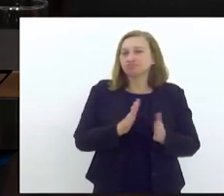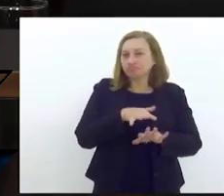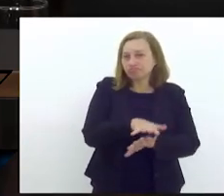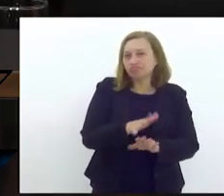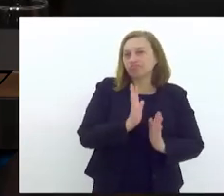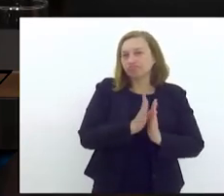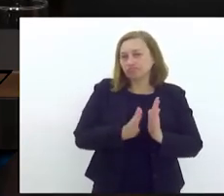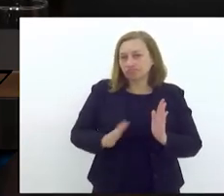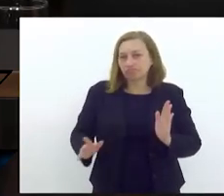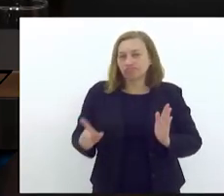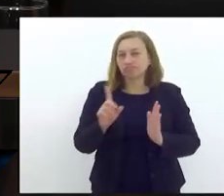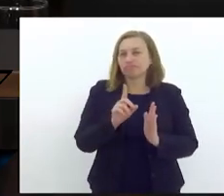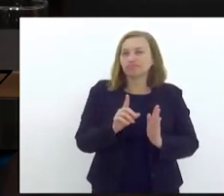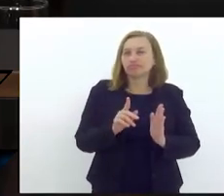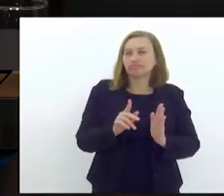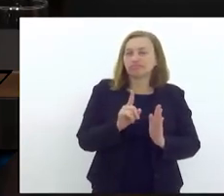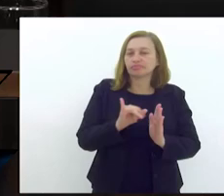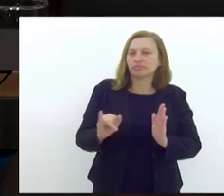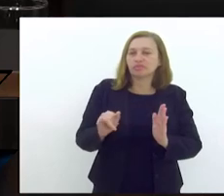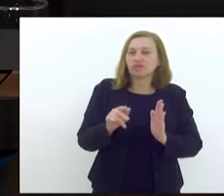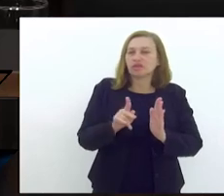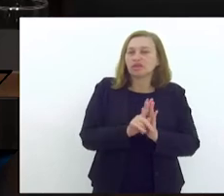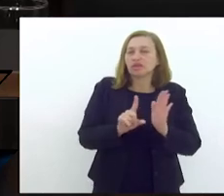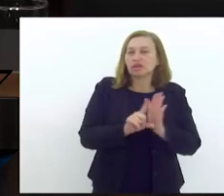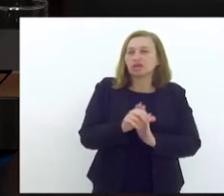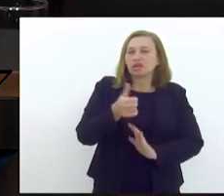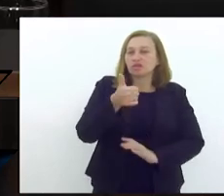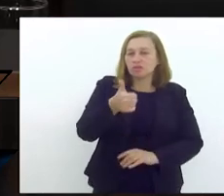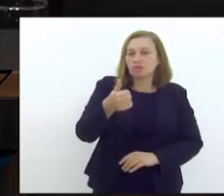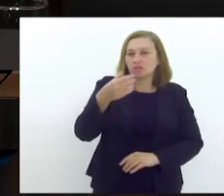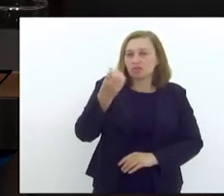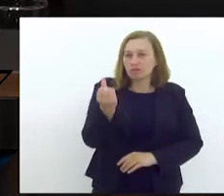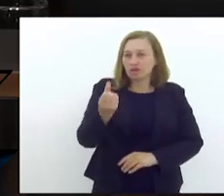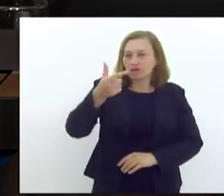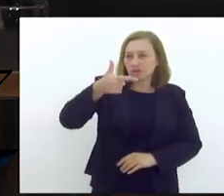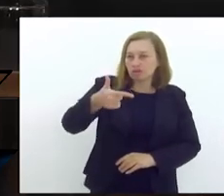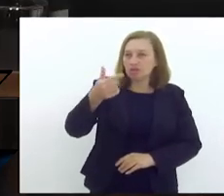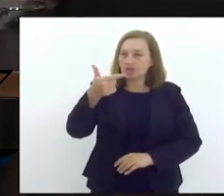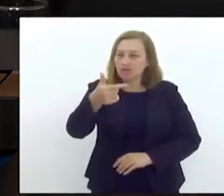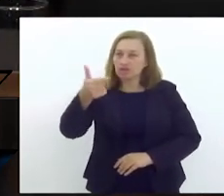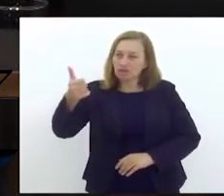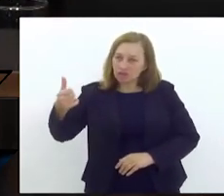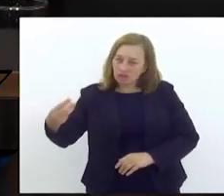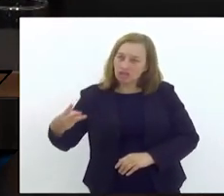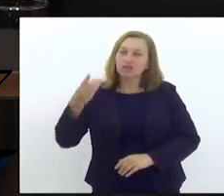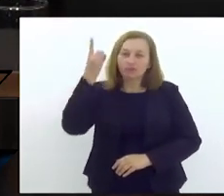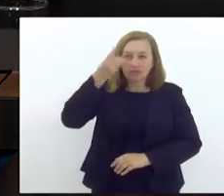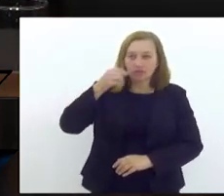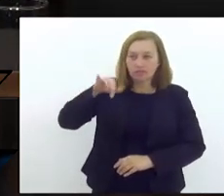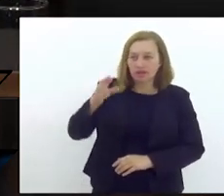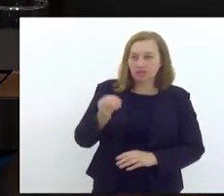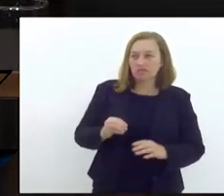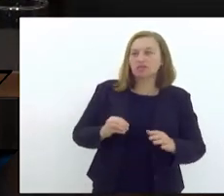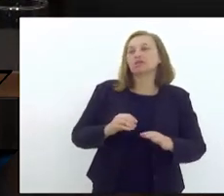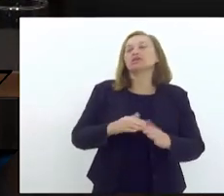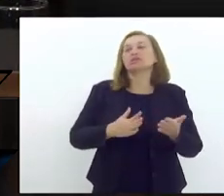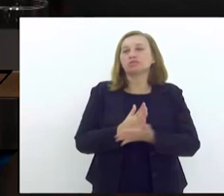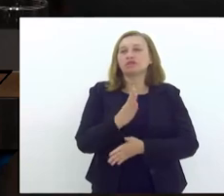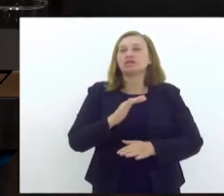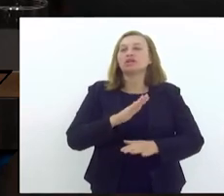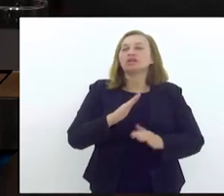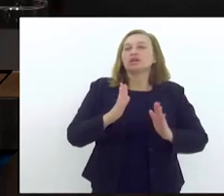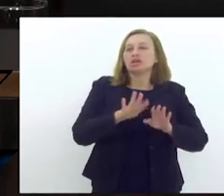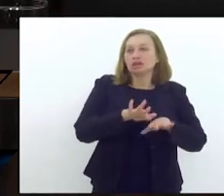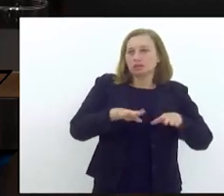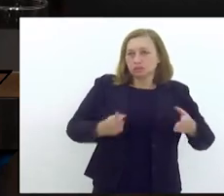na hora do dia do projeto de lei 162 de 23 Deputado máscanelli Como estão aprovado a sobremesa